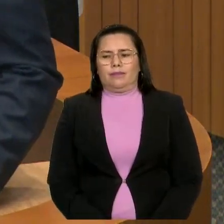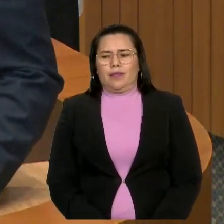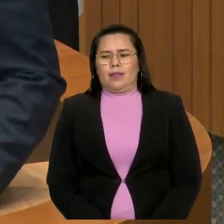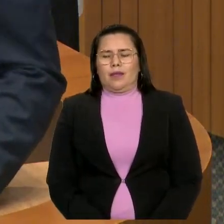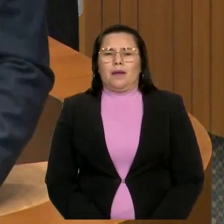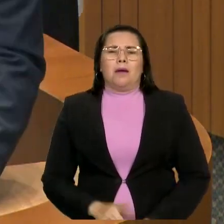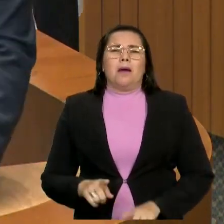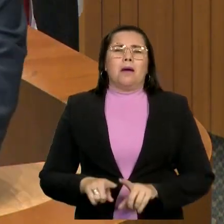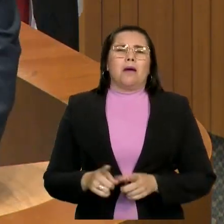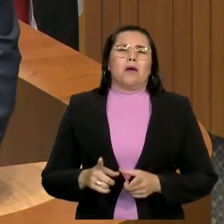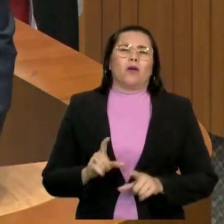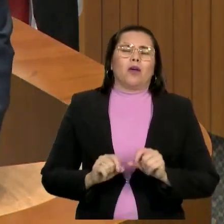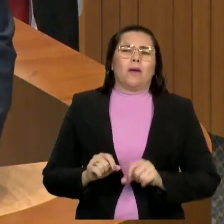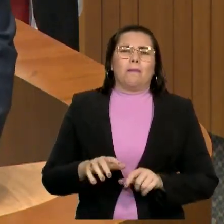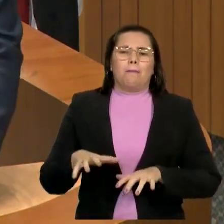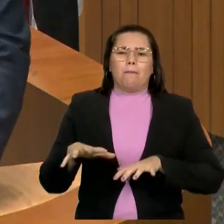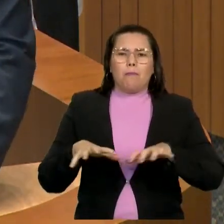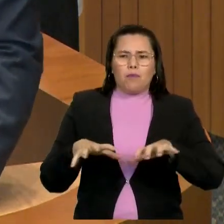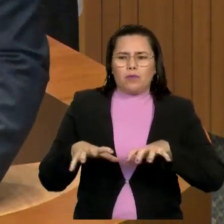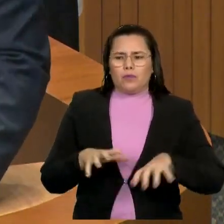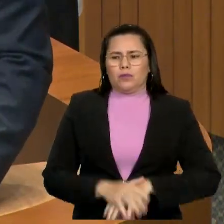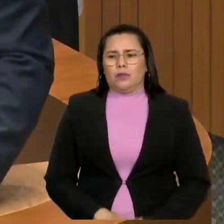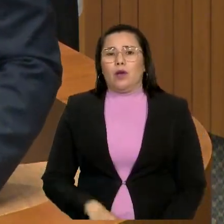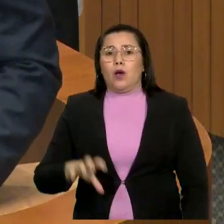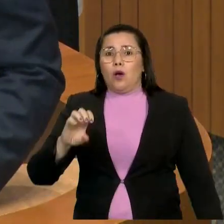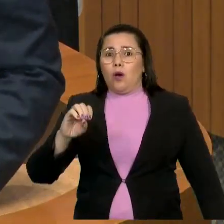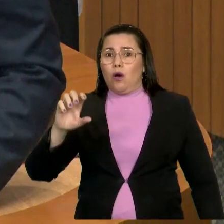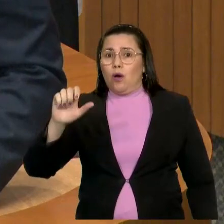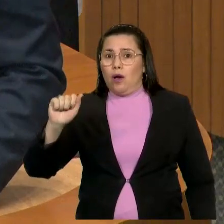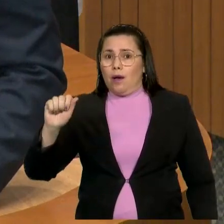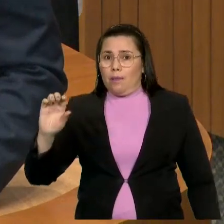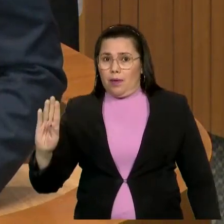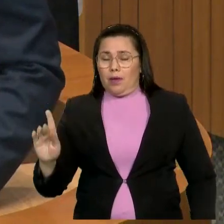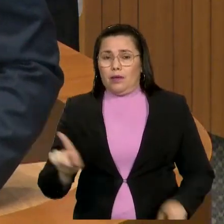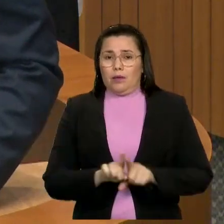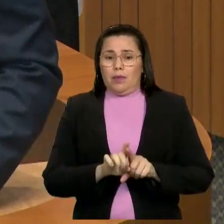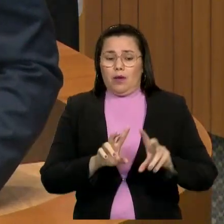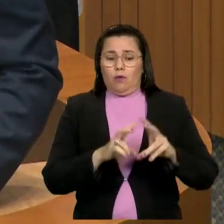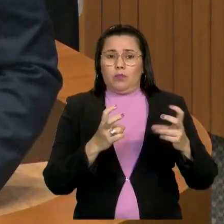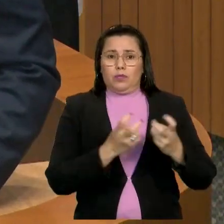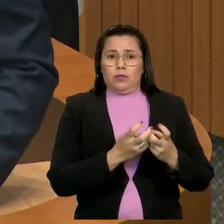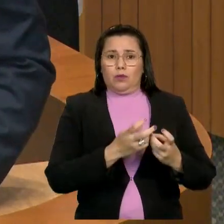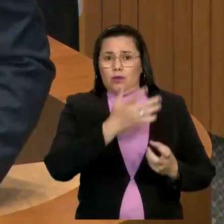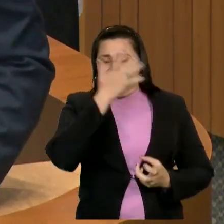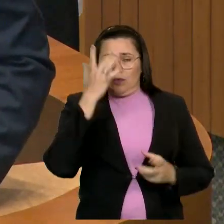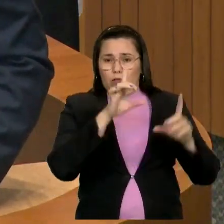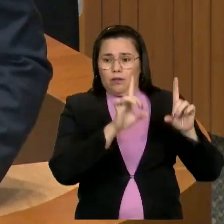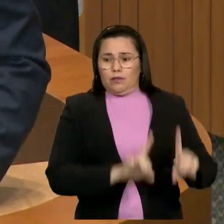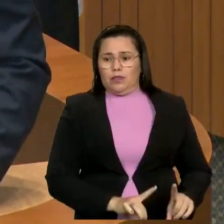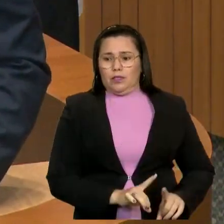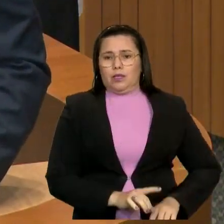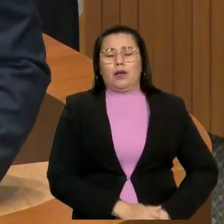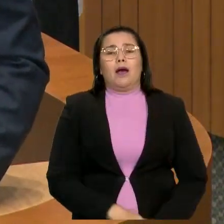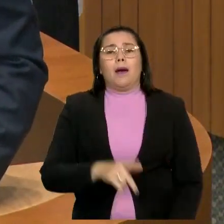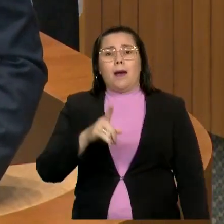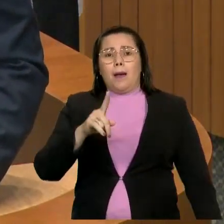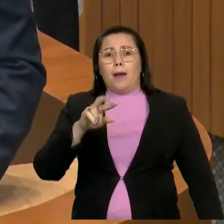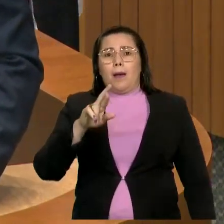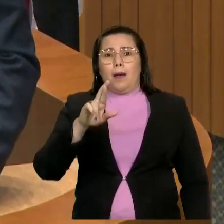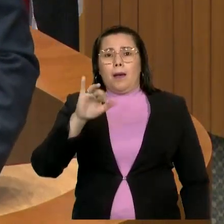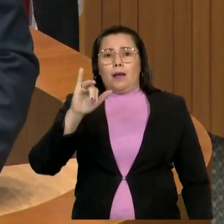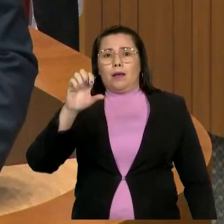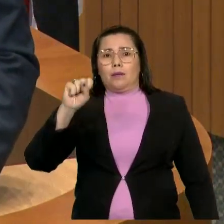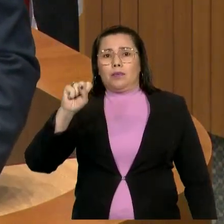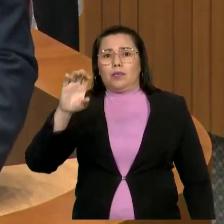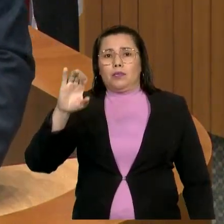movimento social, tirando a OAB, a Comissão de Pessoa com Deficiência, a Priscila Celares se manifestou também à época,